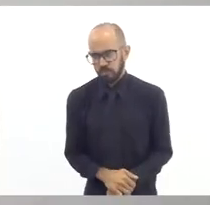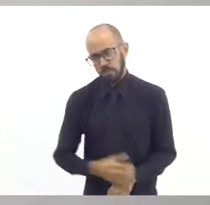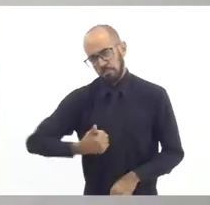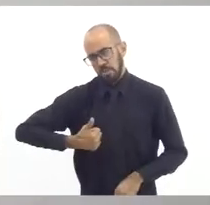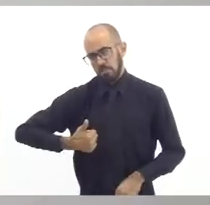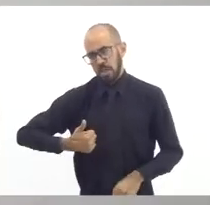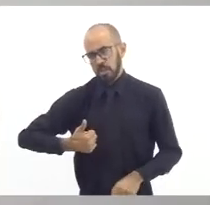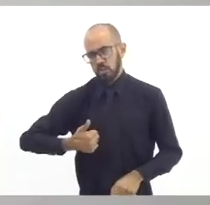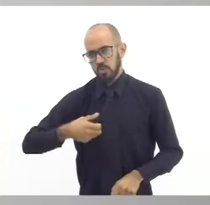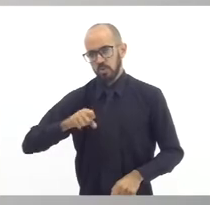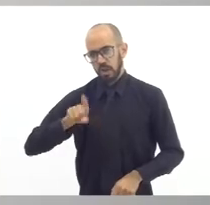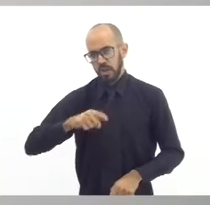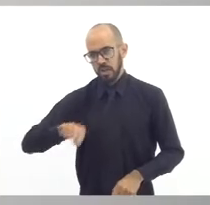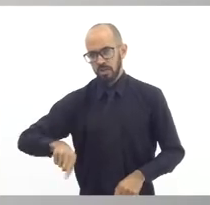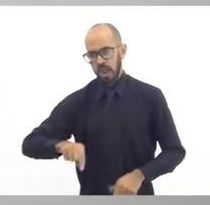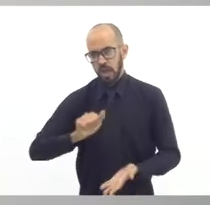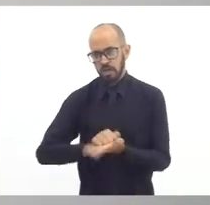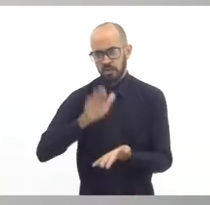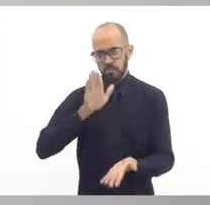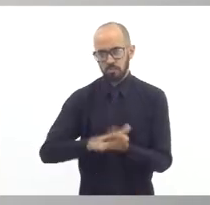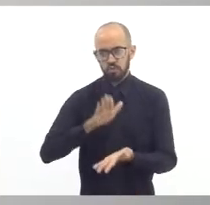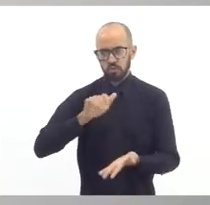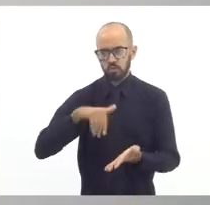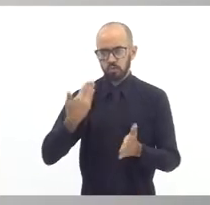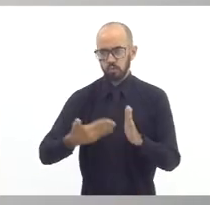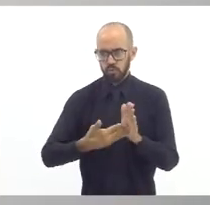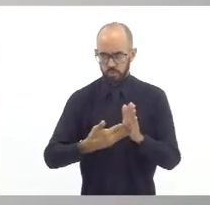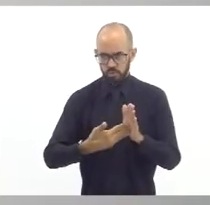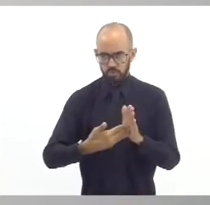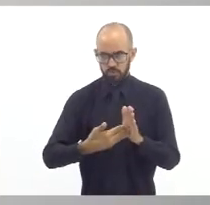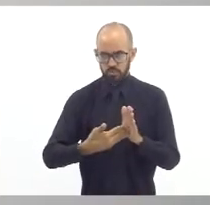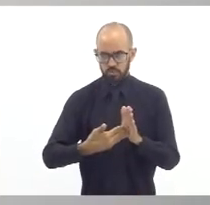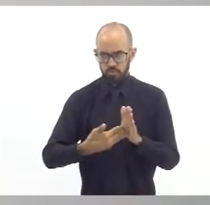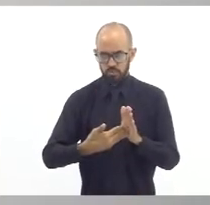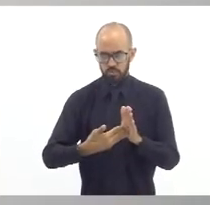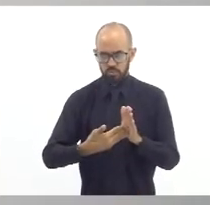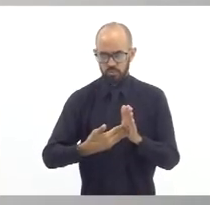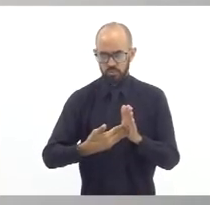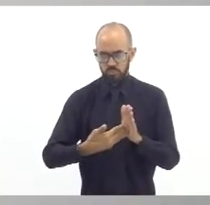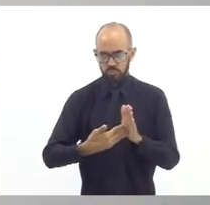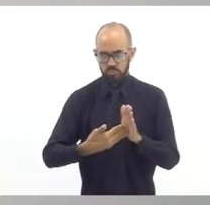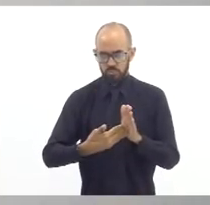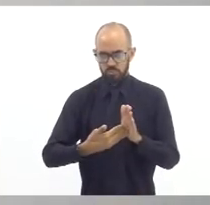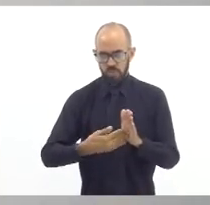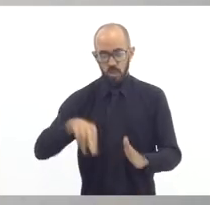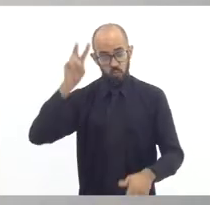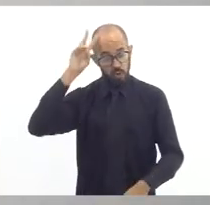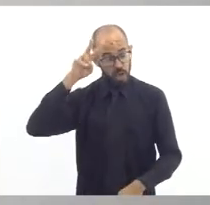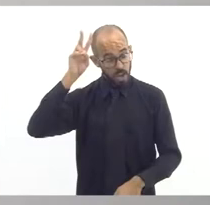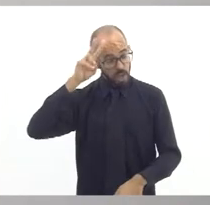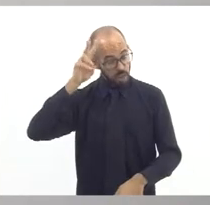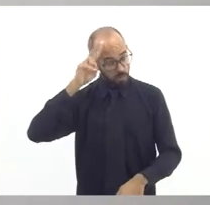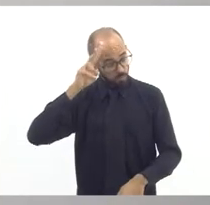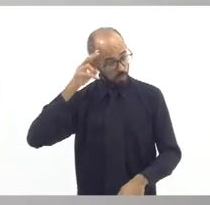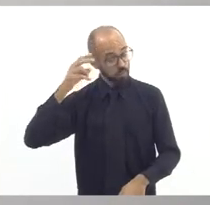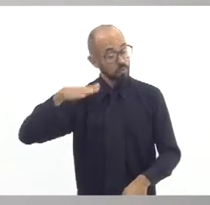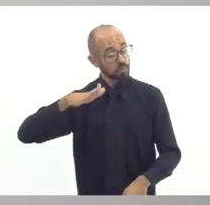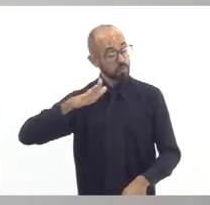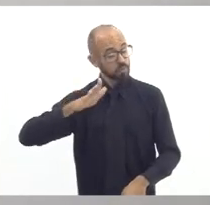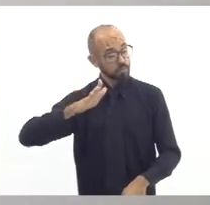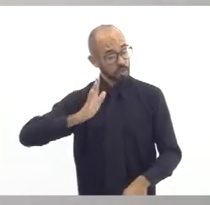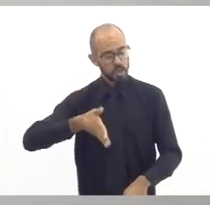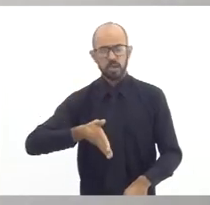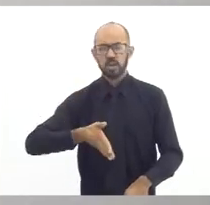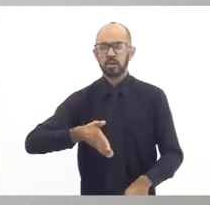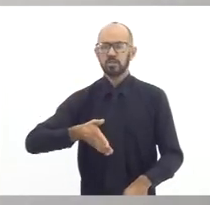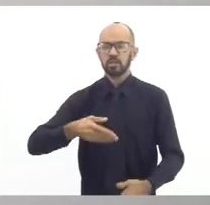Primeiro, suspender as multas. Olha, esse negócio, eu me lembro que uma vez, até num